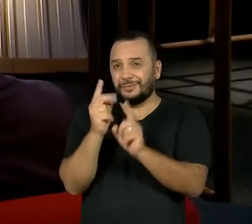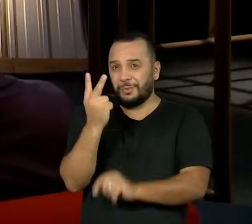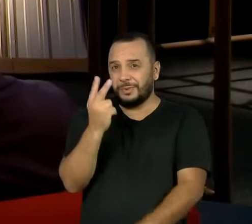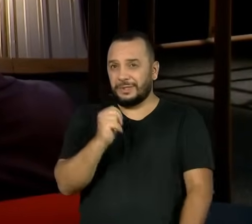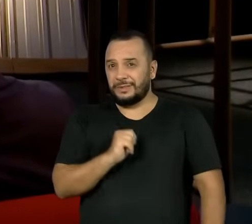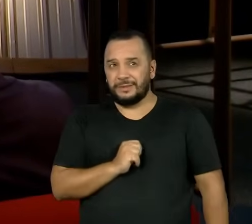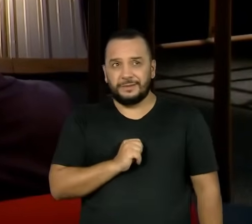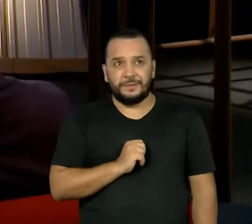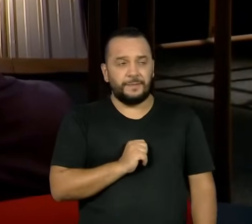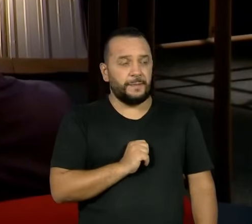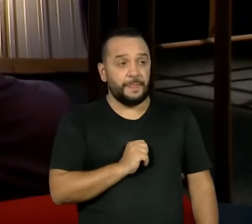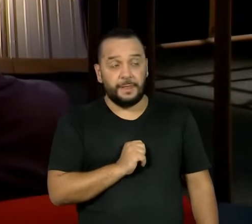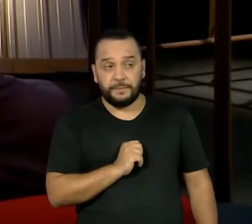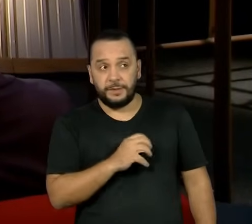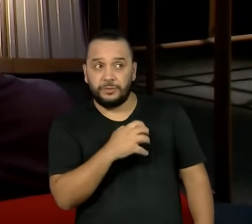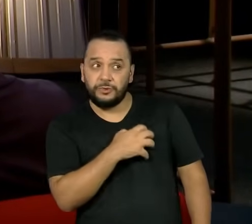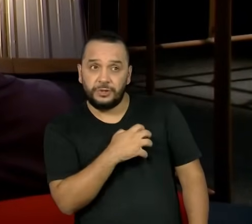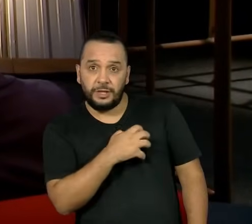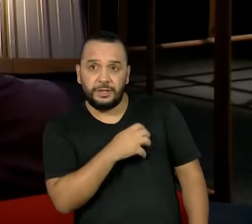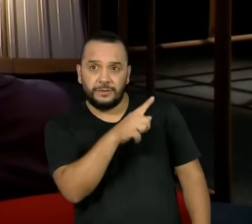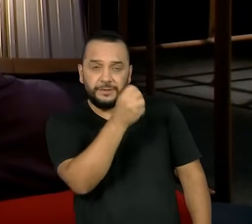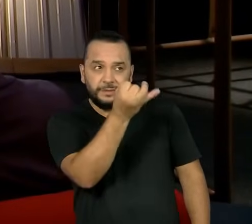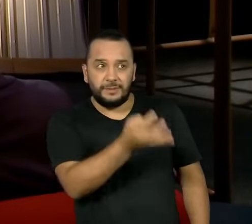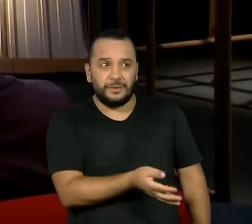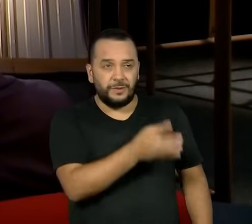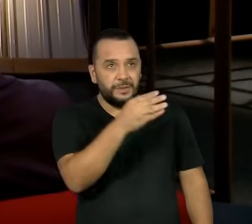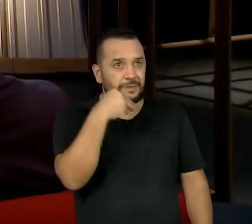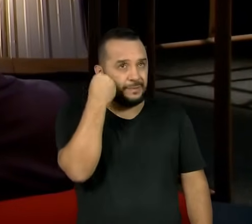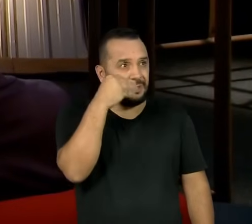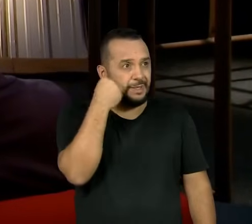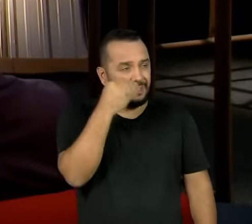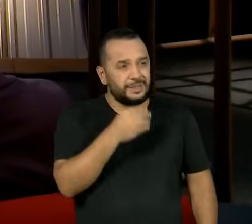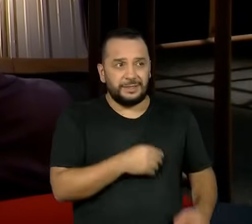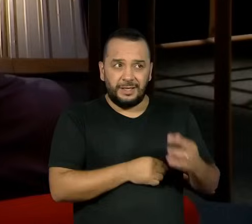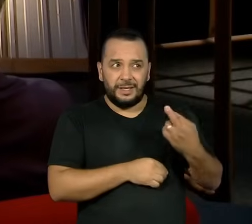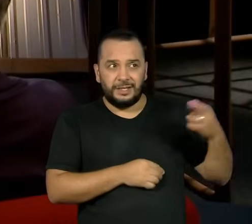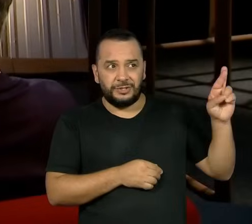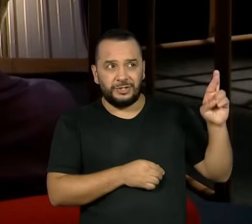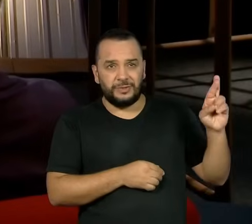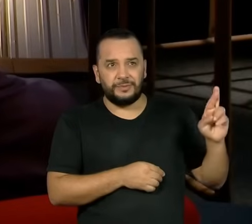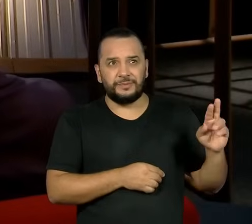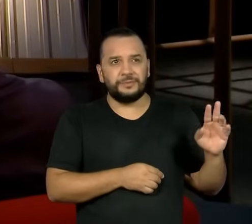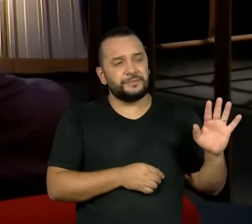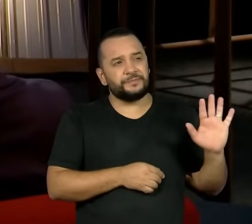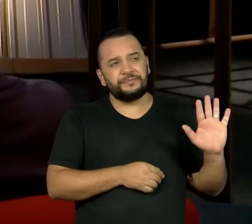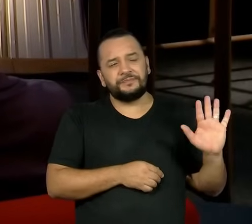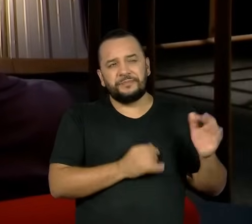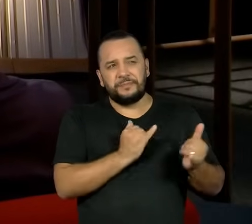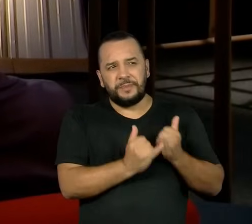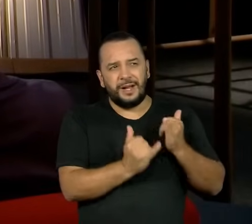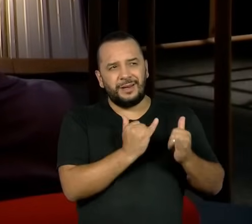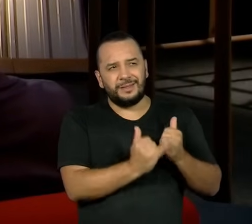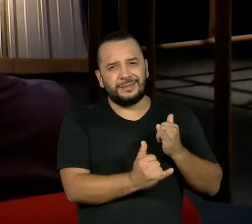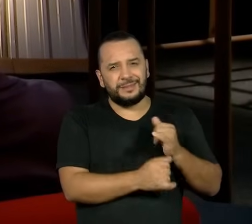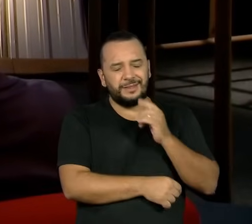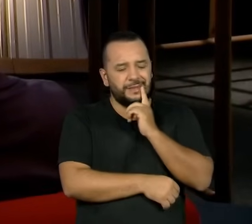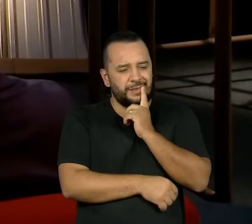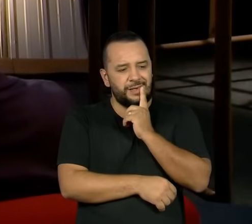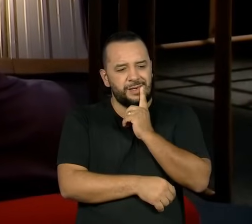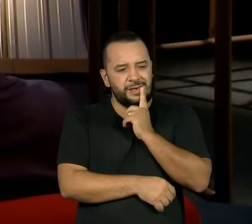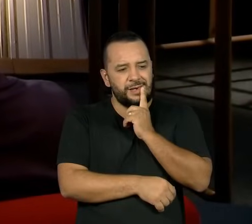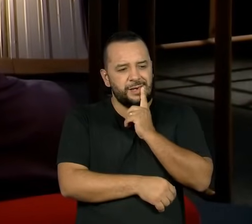aproxima do jeito, inclusive, que você está descrevendo, de uma experiência religiosa, né? Você diria